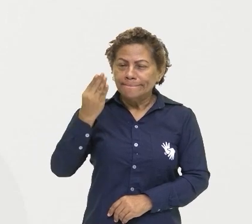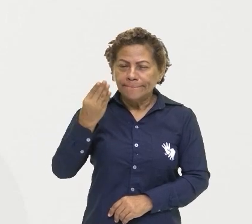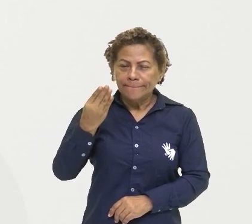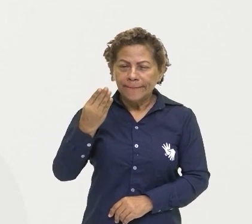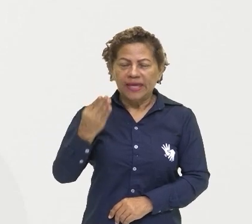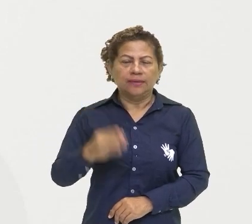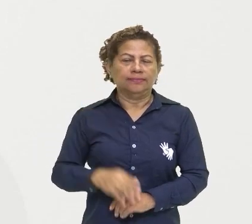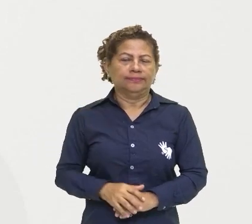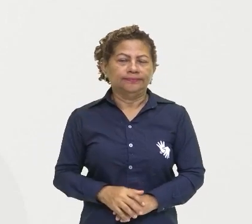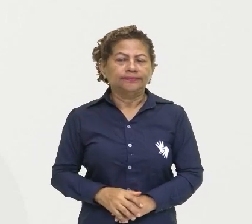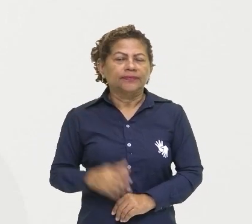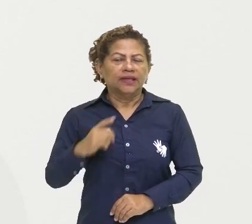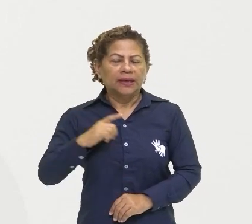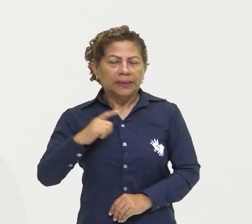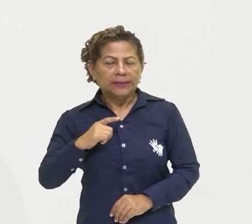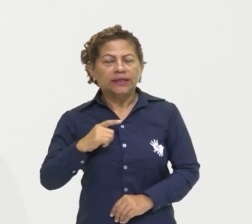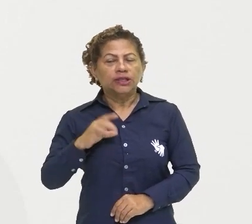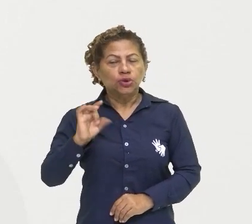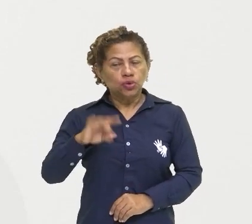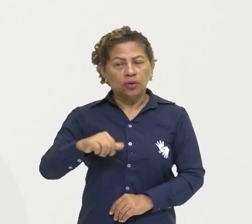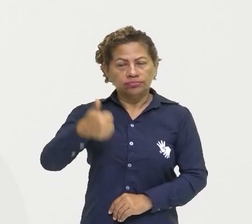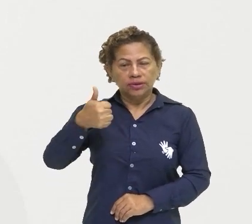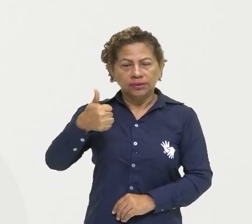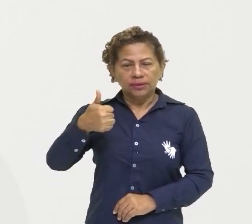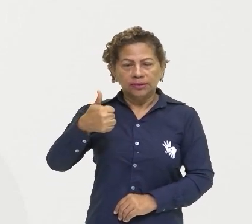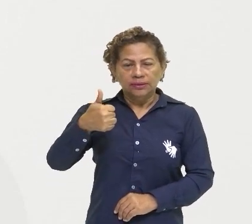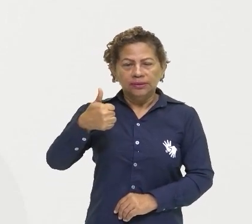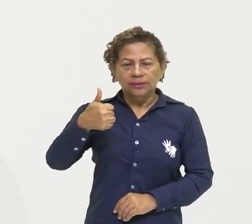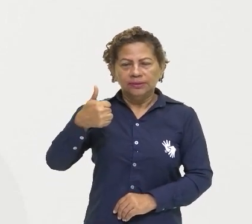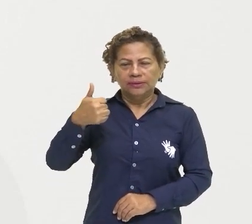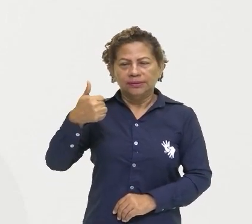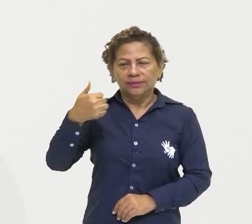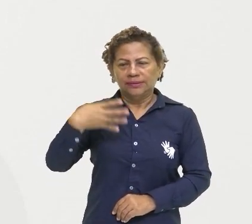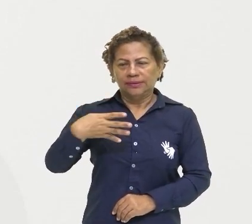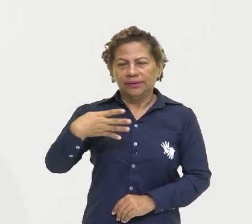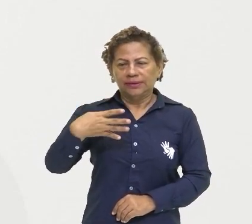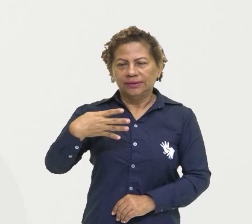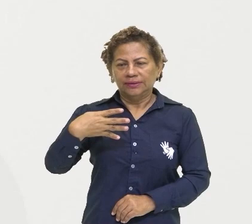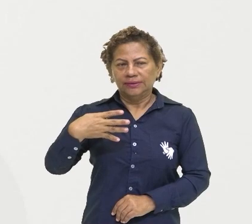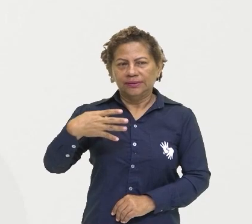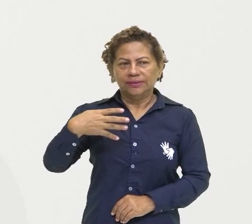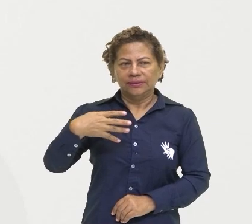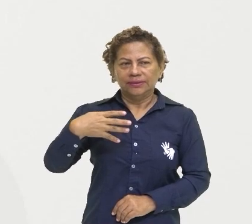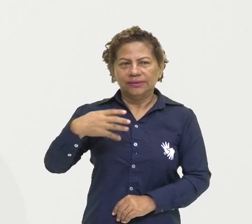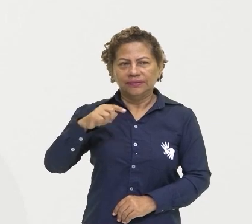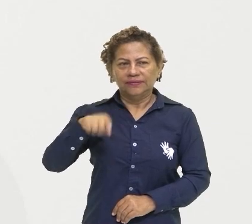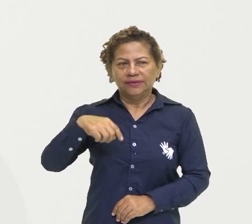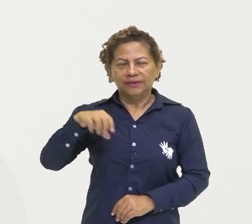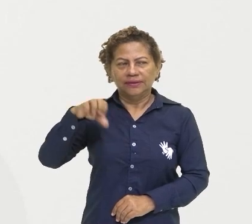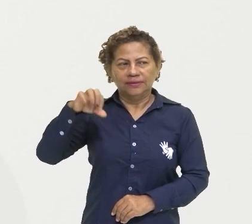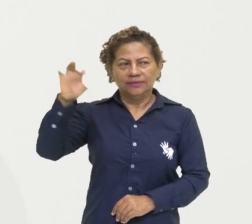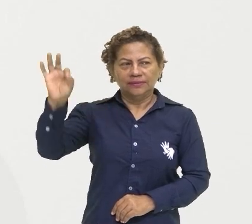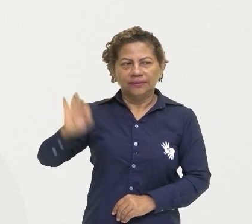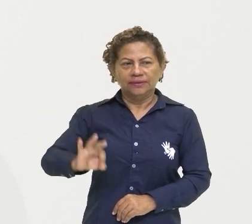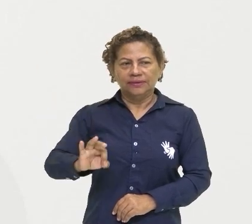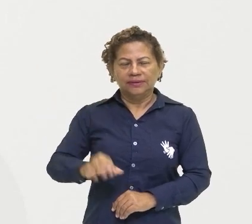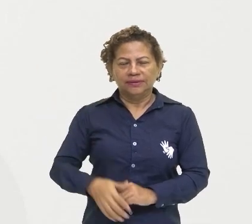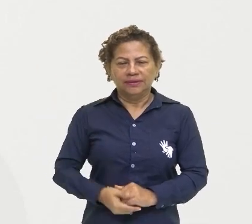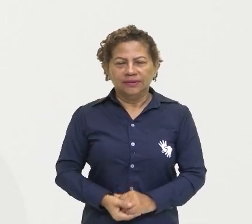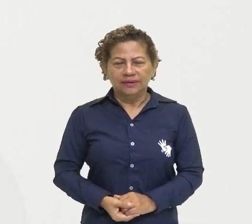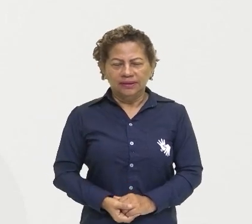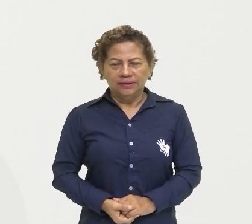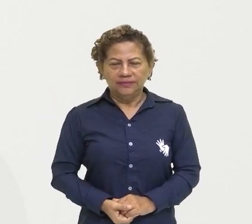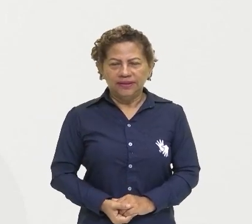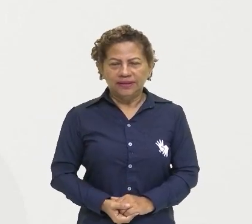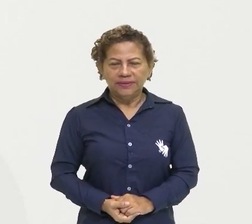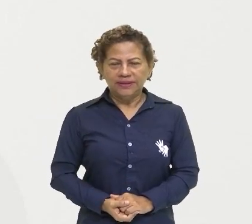temos o continente americano. E aí eu falei para vocês que aqui a gente está falando da América como um todo, tá certo? A gente está falando da América